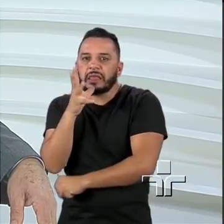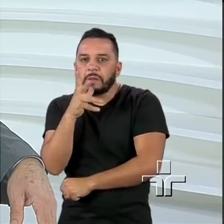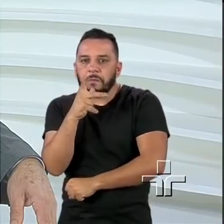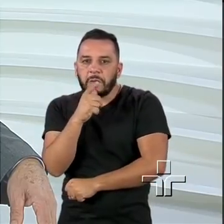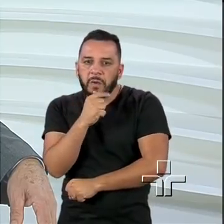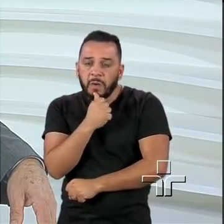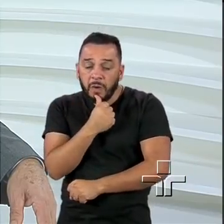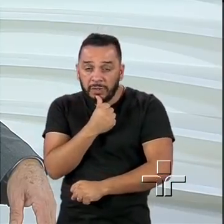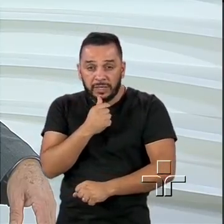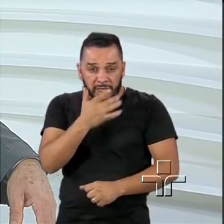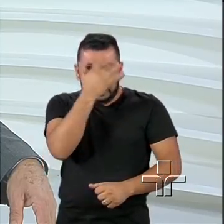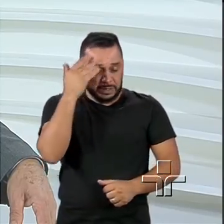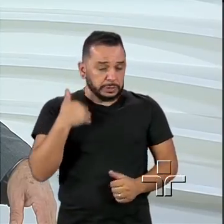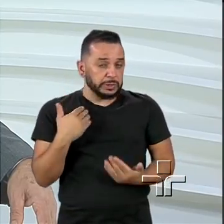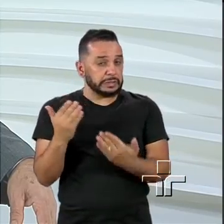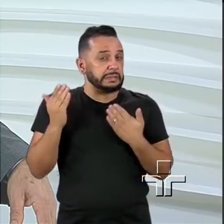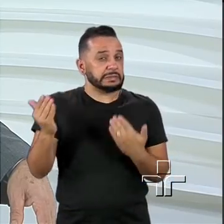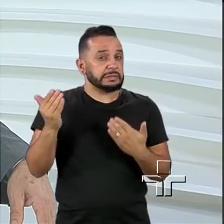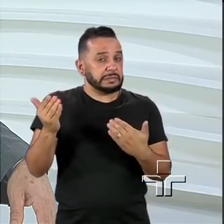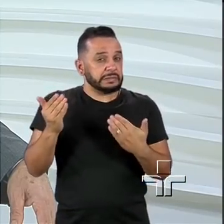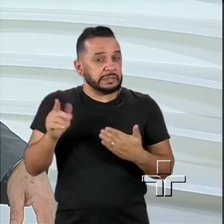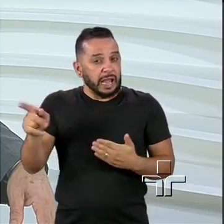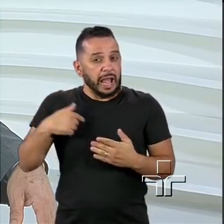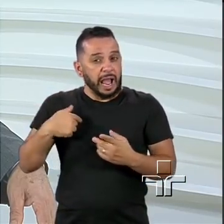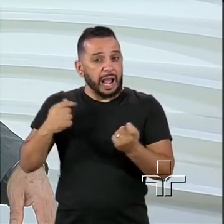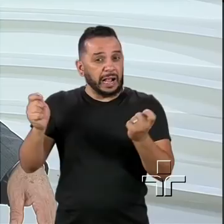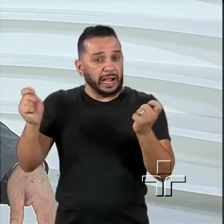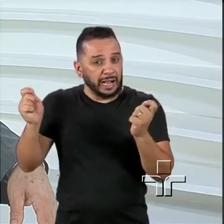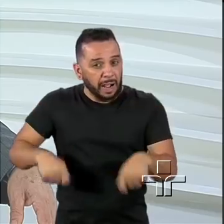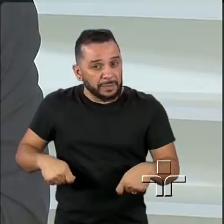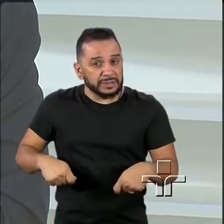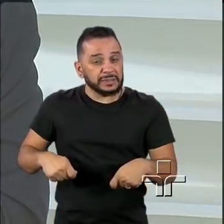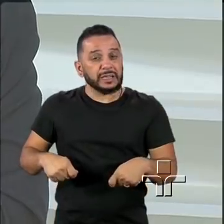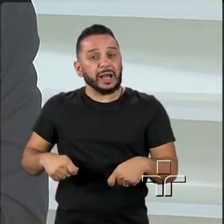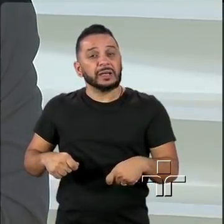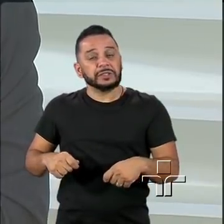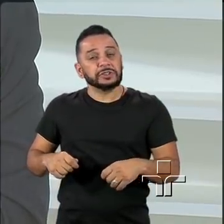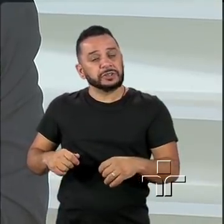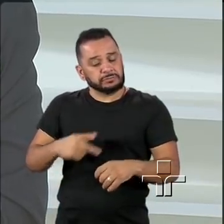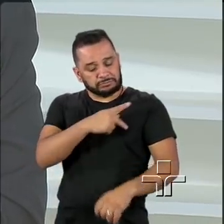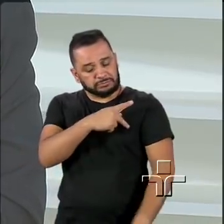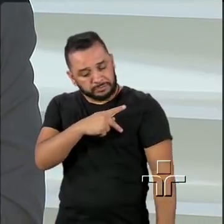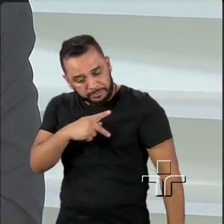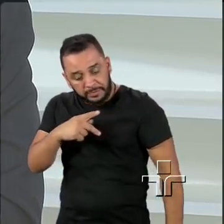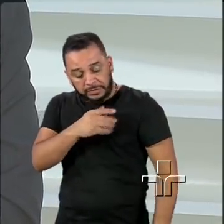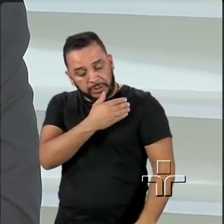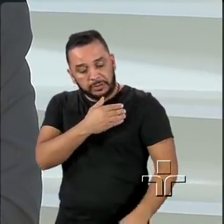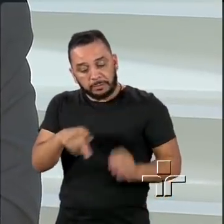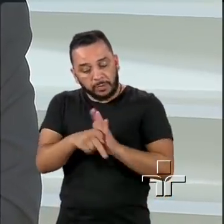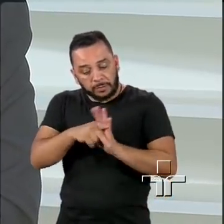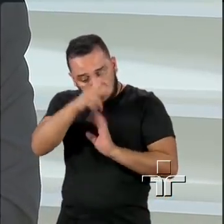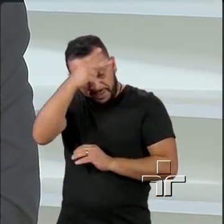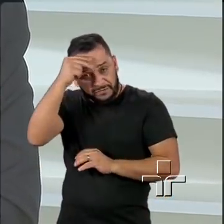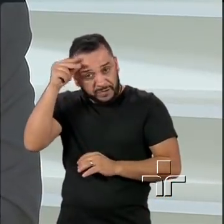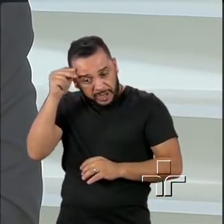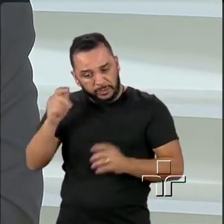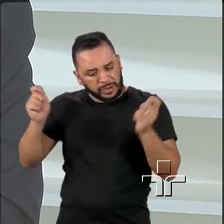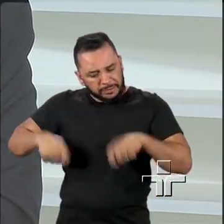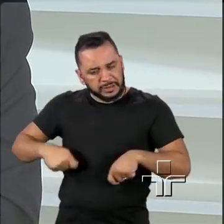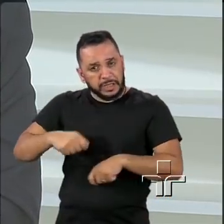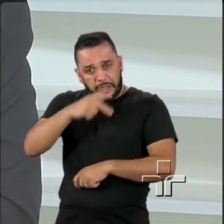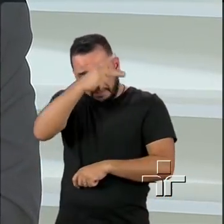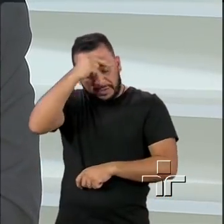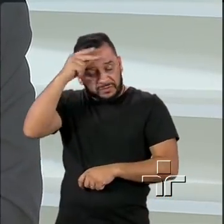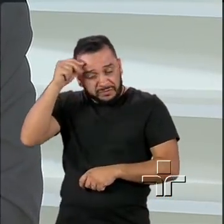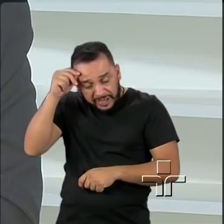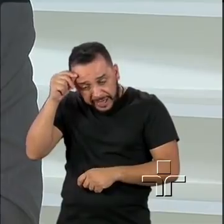senhor, de gestão do senhor em ambientes hostis economicamente. Como de lá para cá a questão não mudou muito, ou como o senhor disse agora há